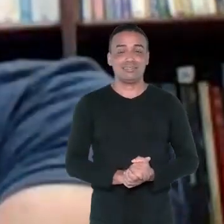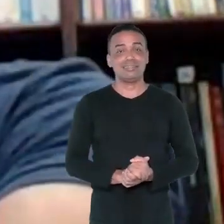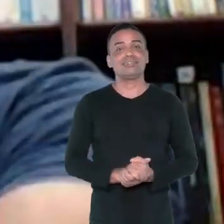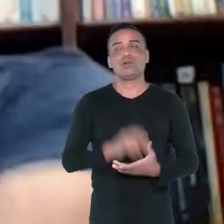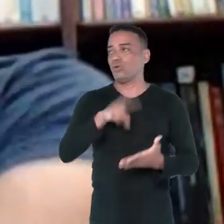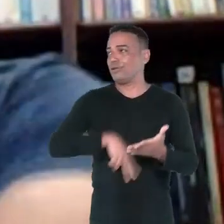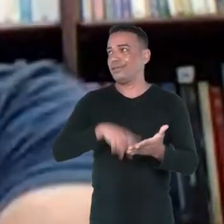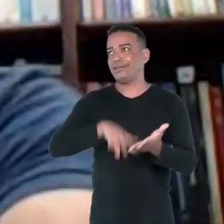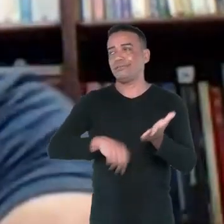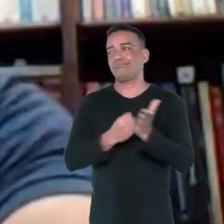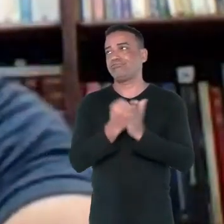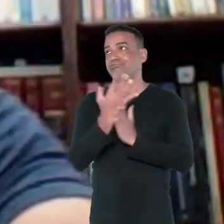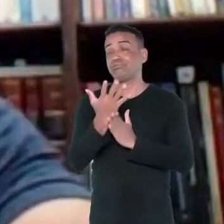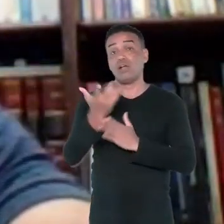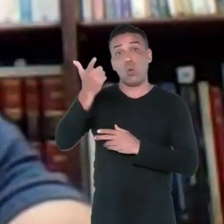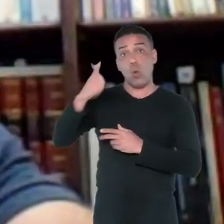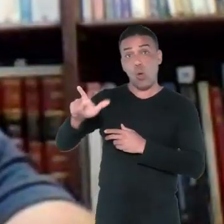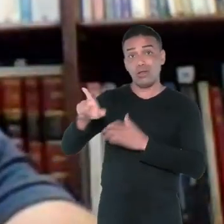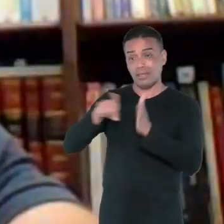uma outra pesquisa